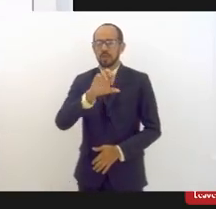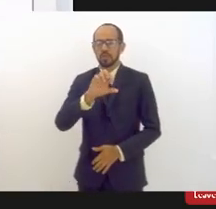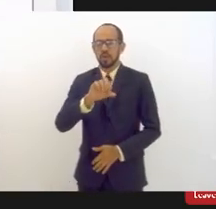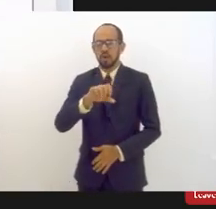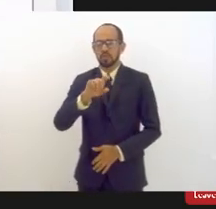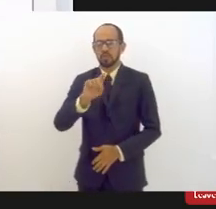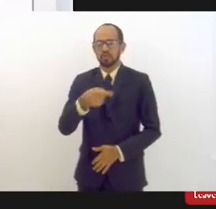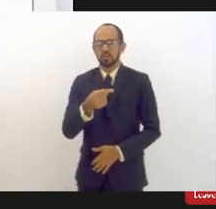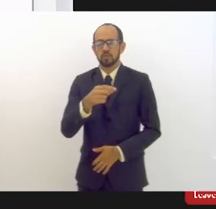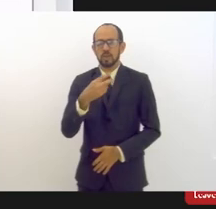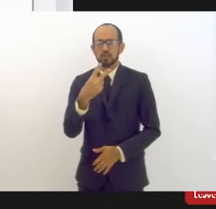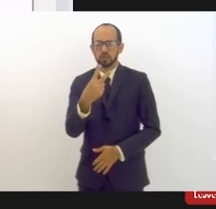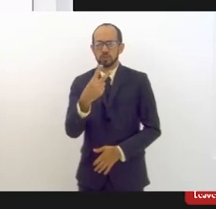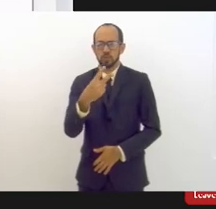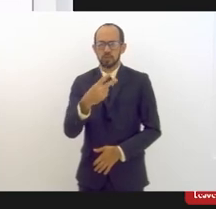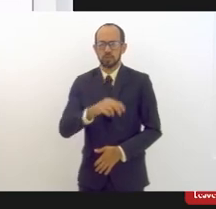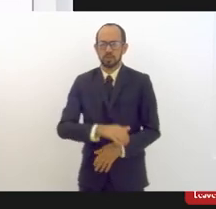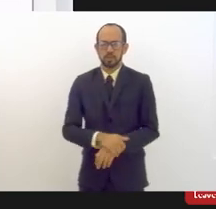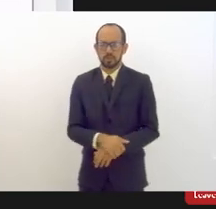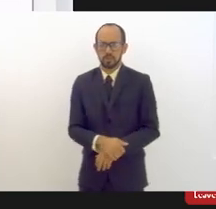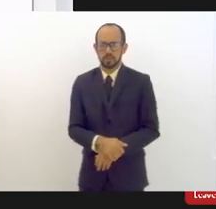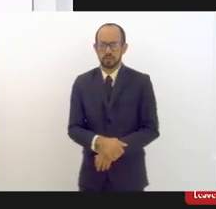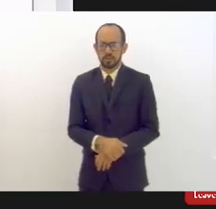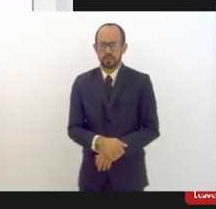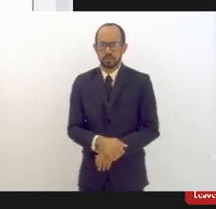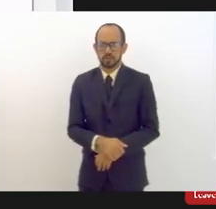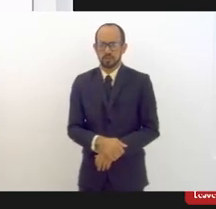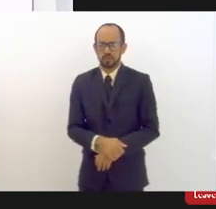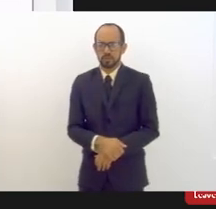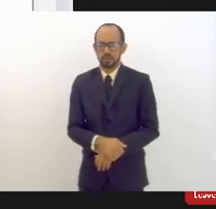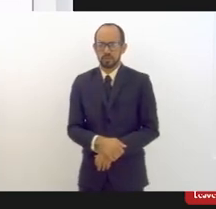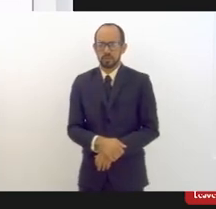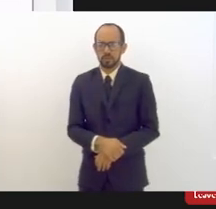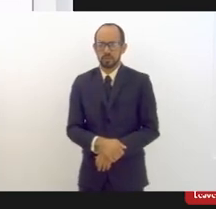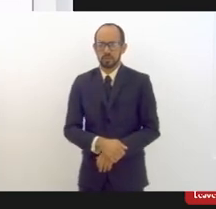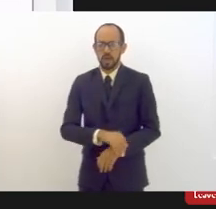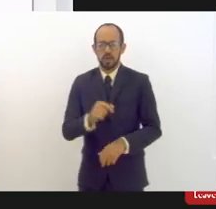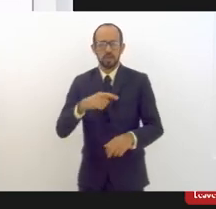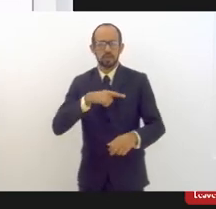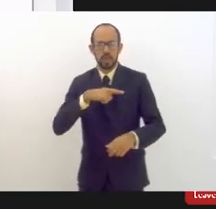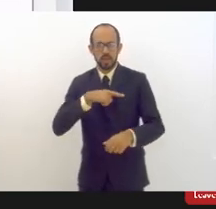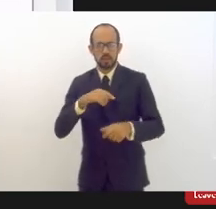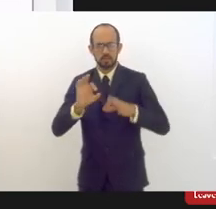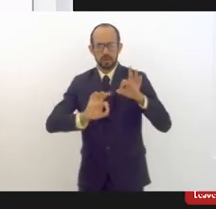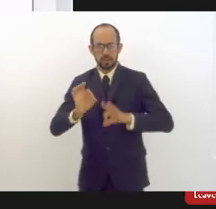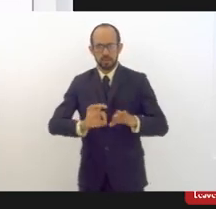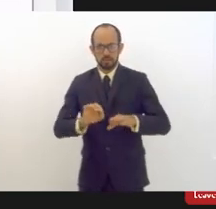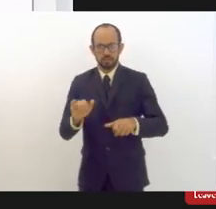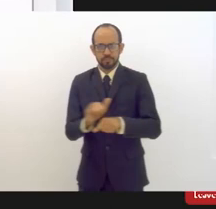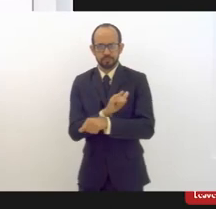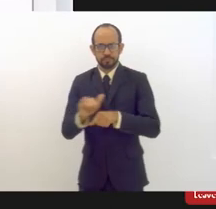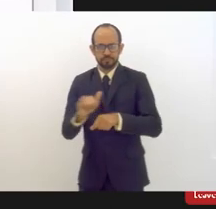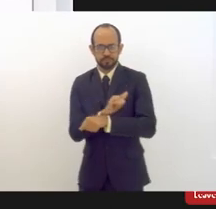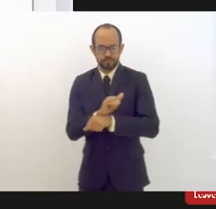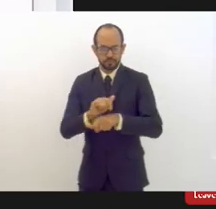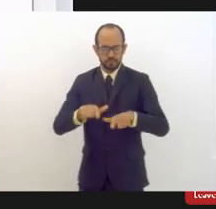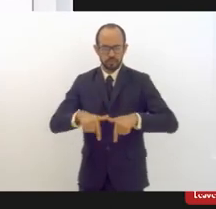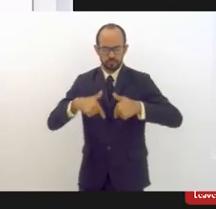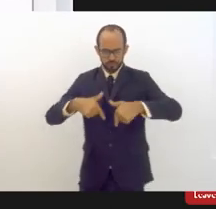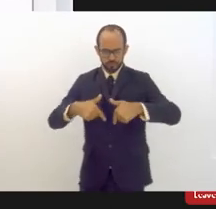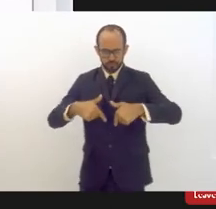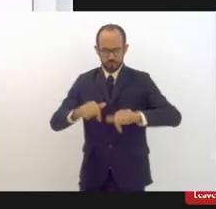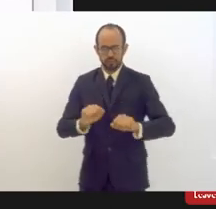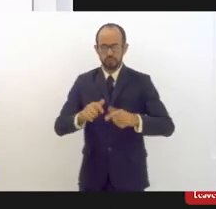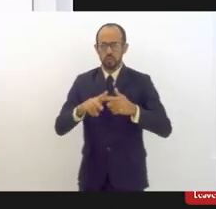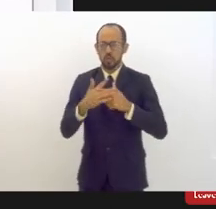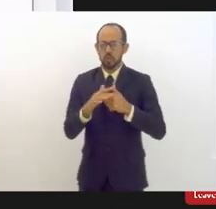né, em 21. O que eu ressaltei é que para o planejamento estratégico e para as ações de enfrentamento à correção de fluxo,